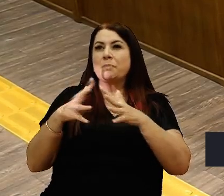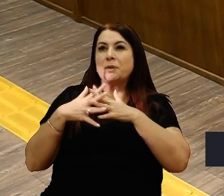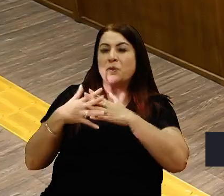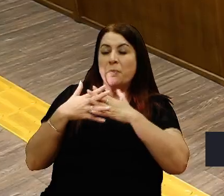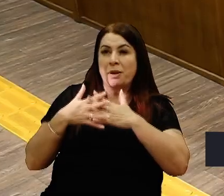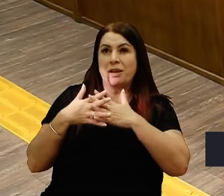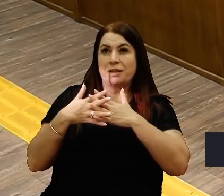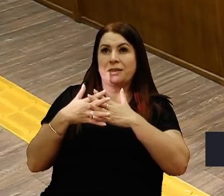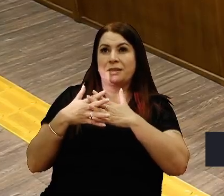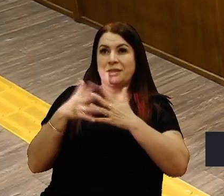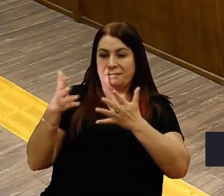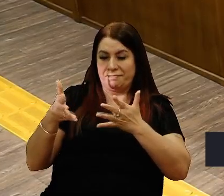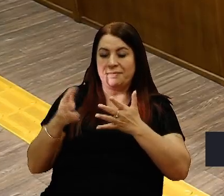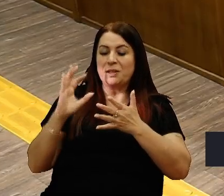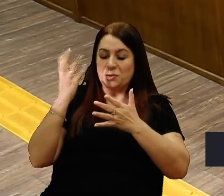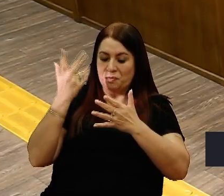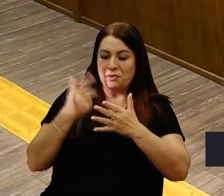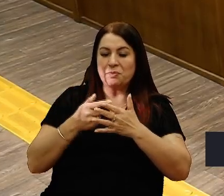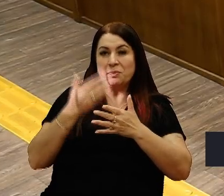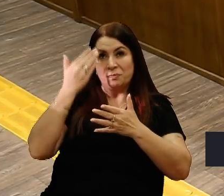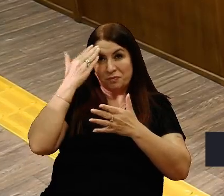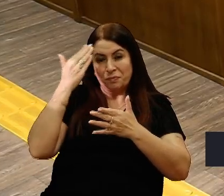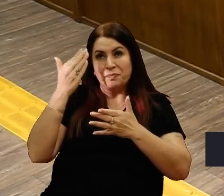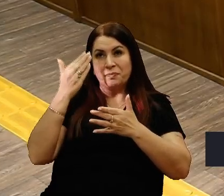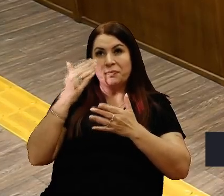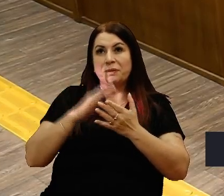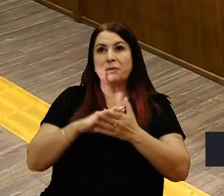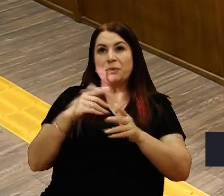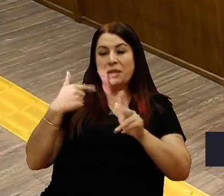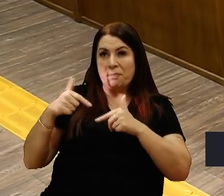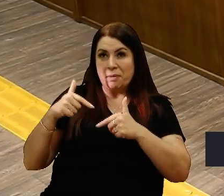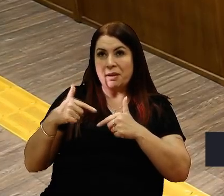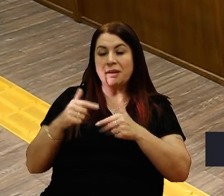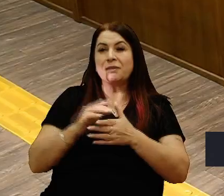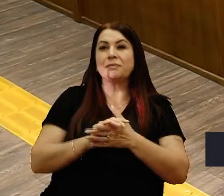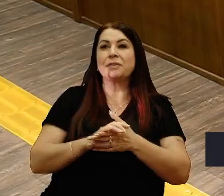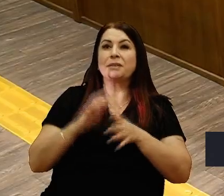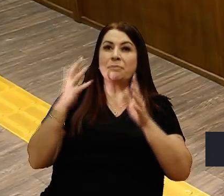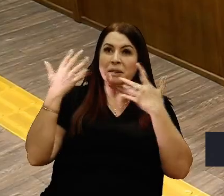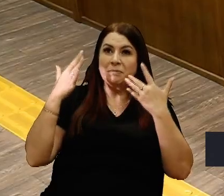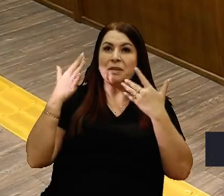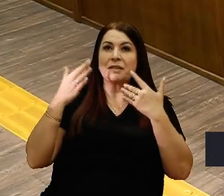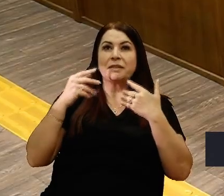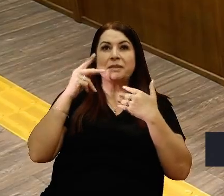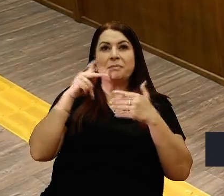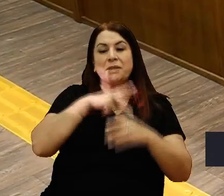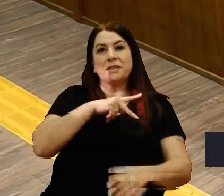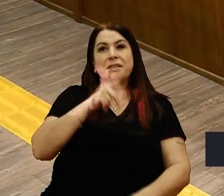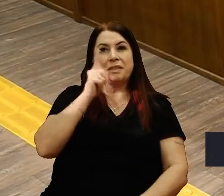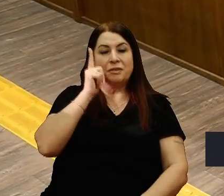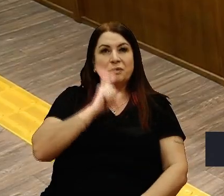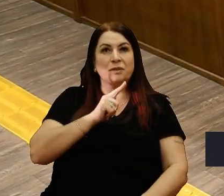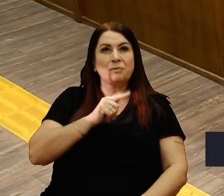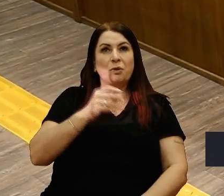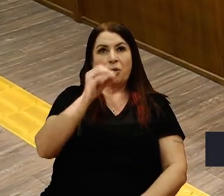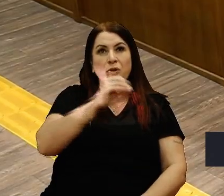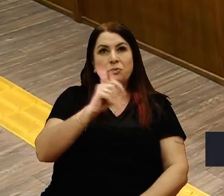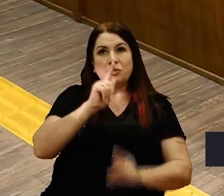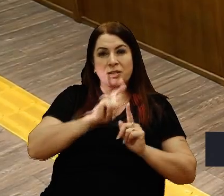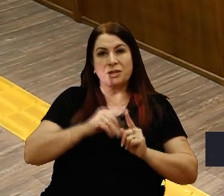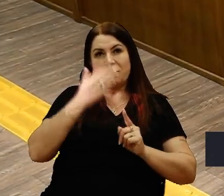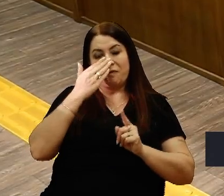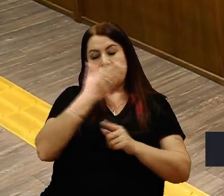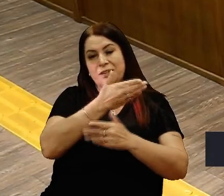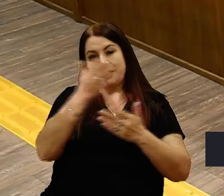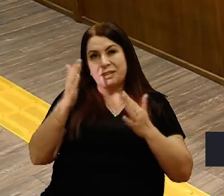o Ricardinho resolveu. Então, eu queria te agradecer, Ricardinho, pelo trabalho e lhe parabenizar, presidente Lucas, pela ótima gestão à frente da nossa casa.